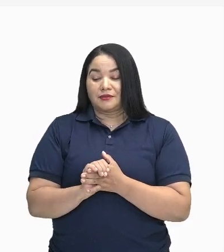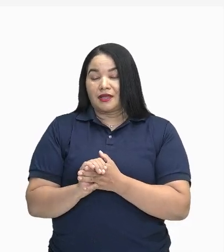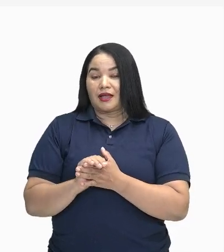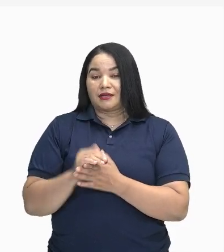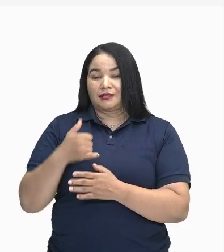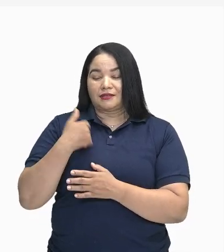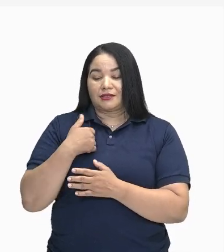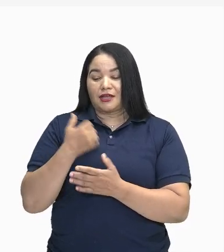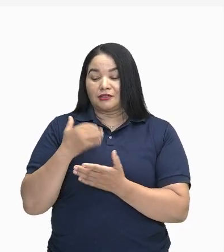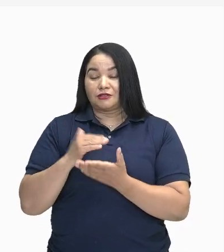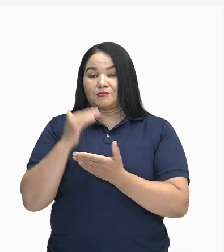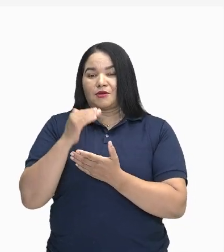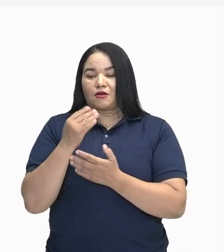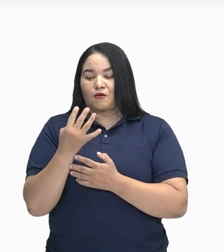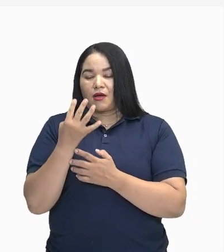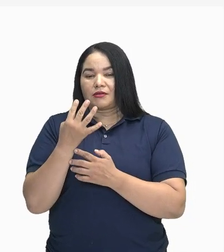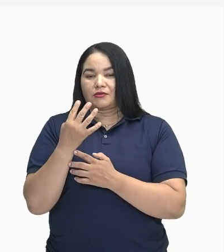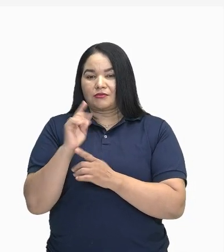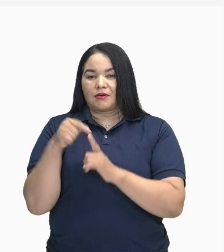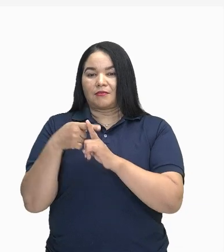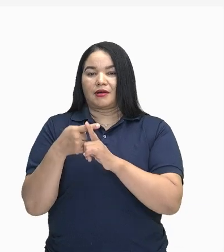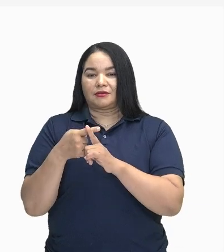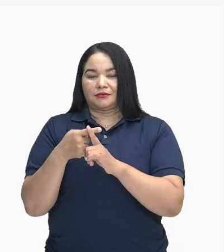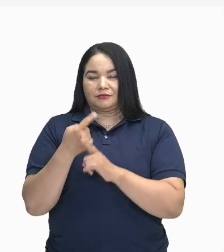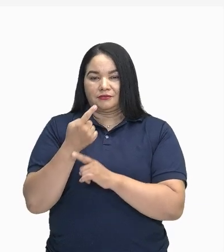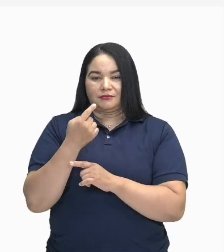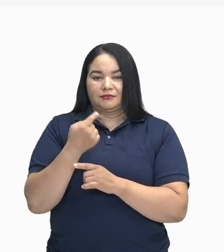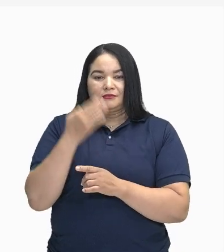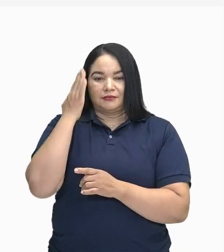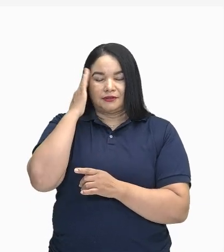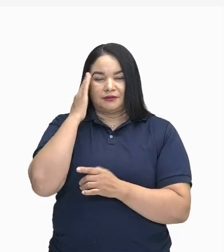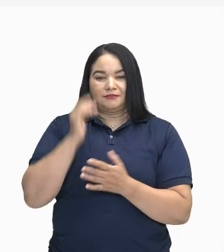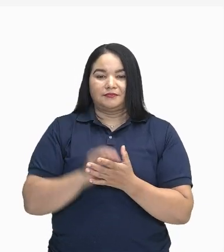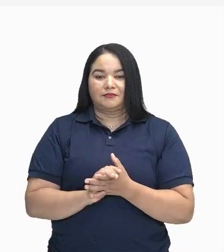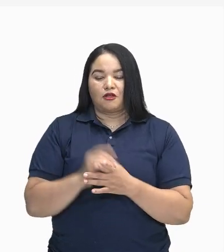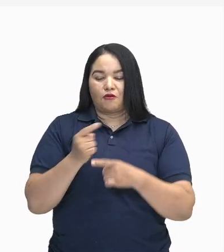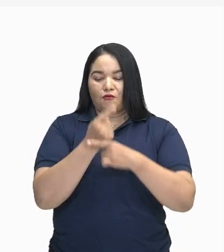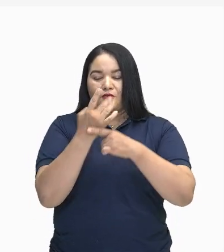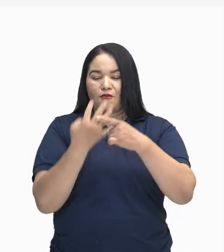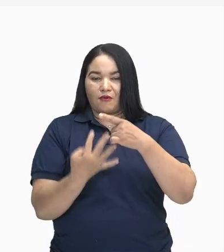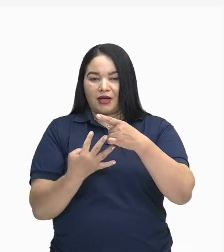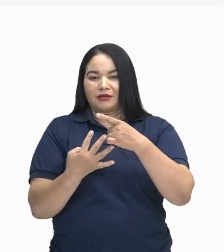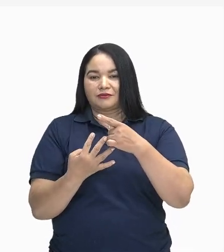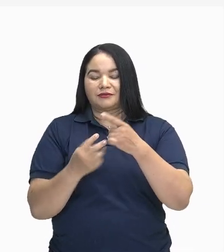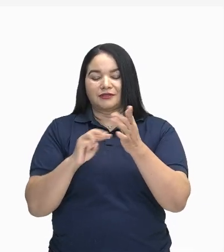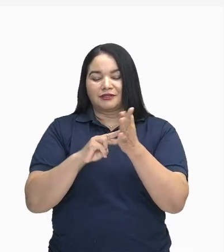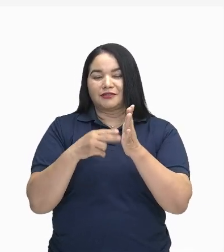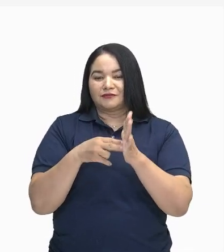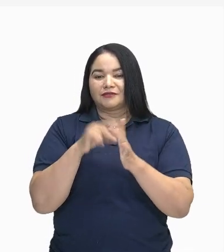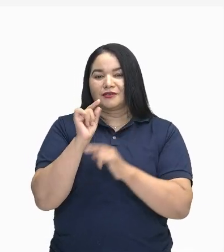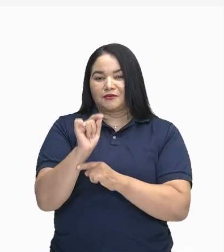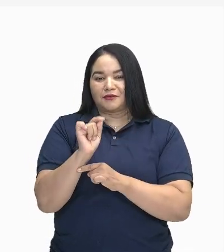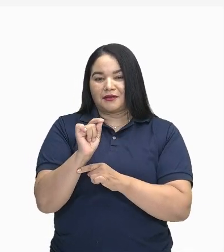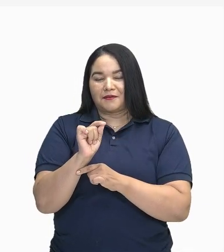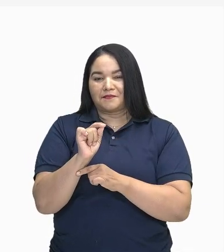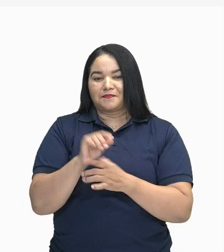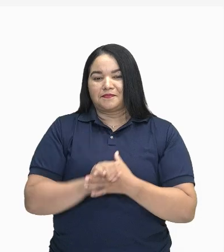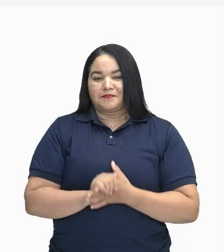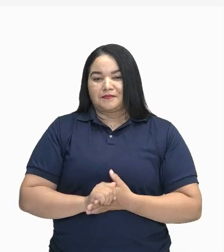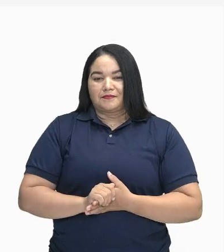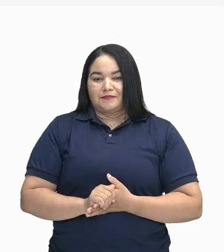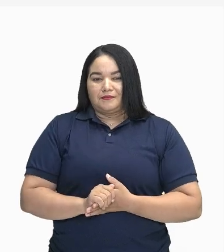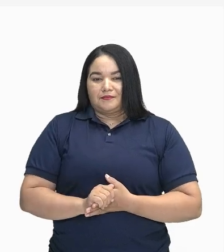bom? Então, o significado dessa situação problema é exatamente isso. Descobrimos que a